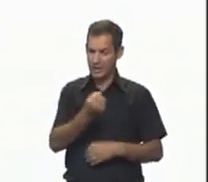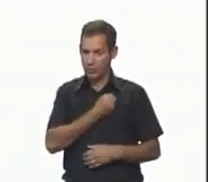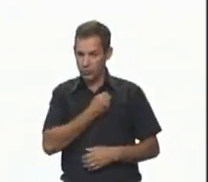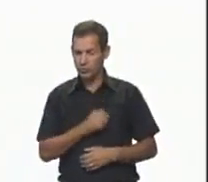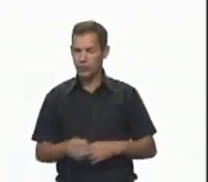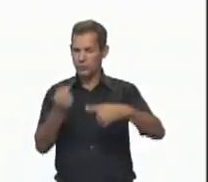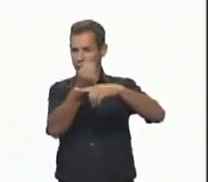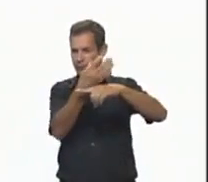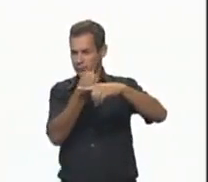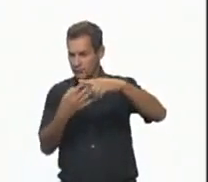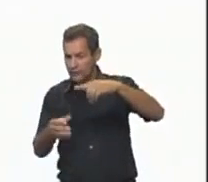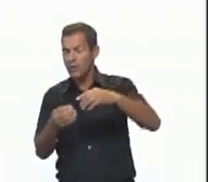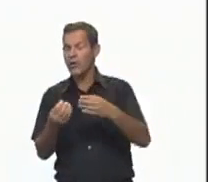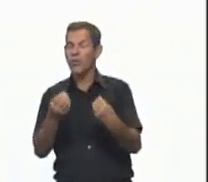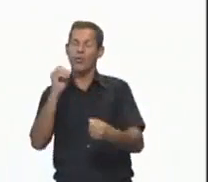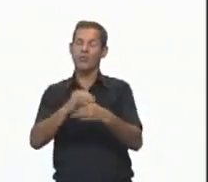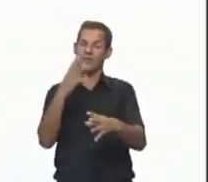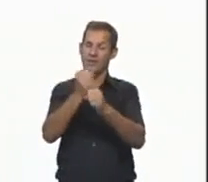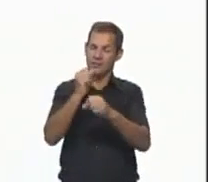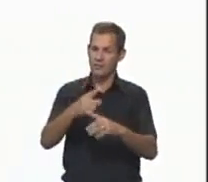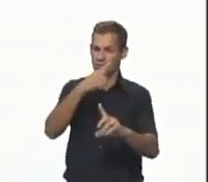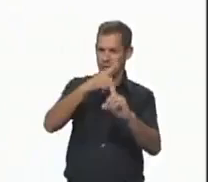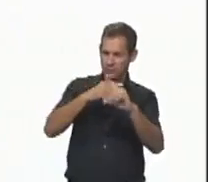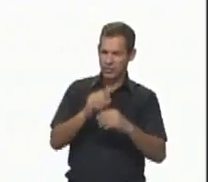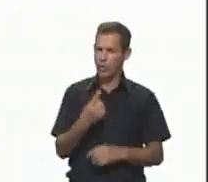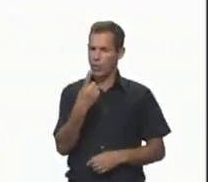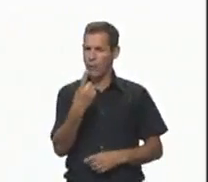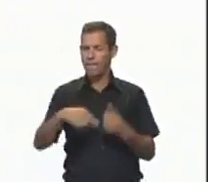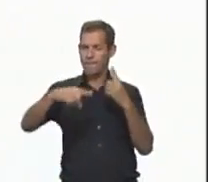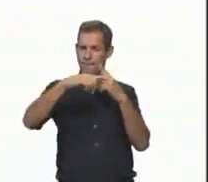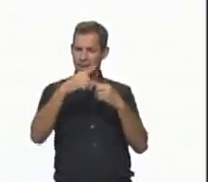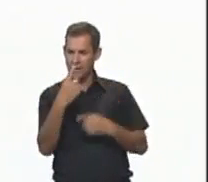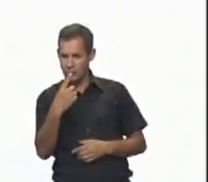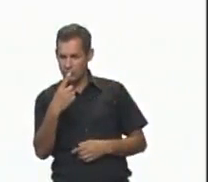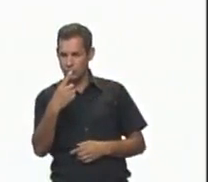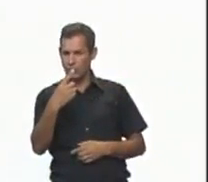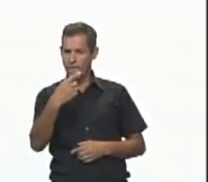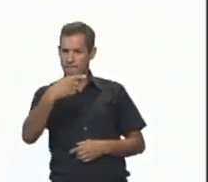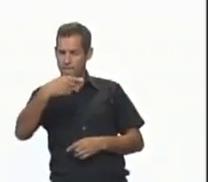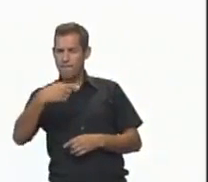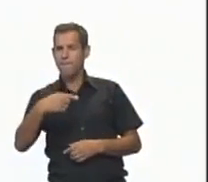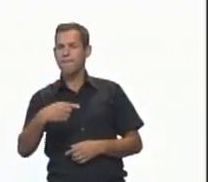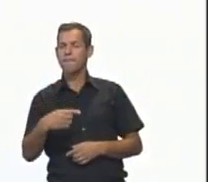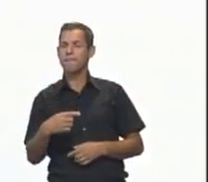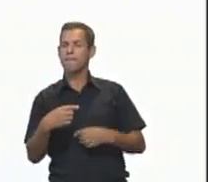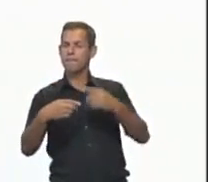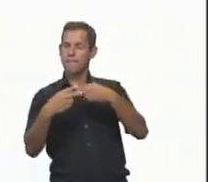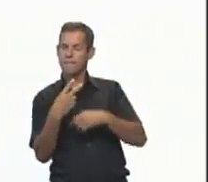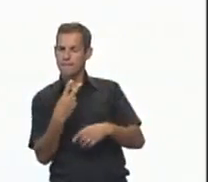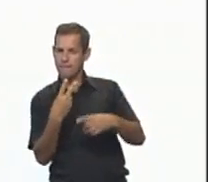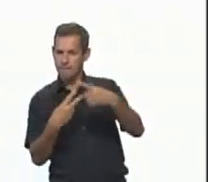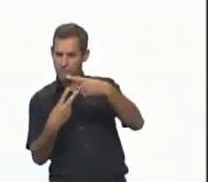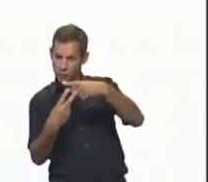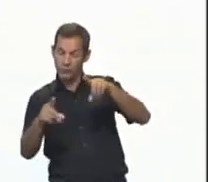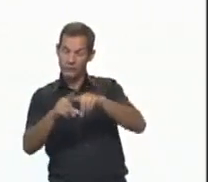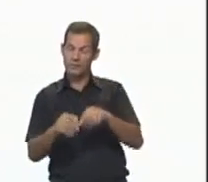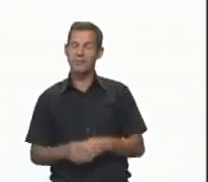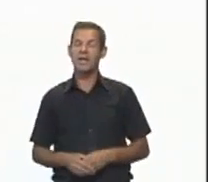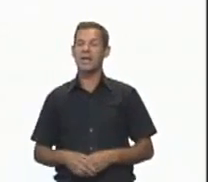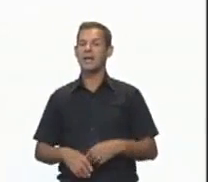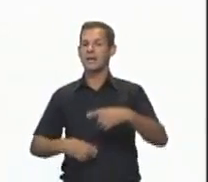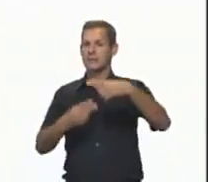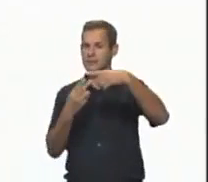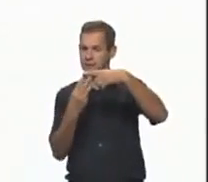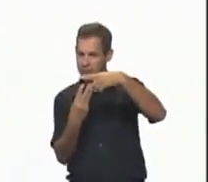números fracionários, como fazer contas do tipo 1 mais 1/2, ou como fazer contas do tipo